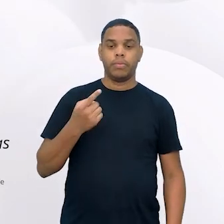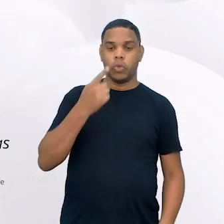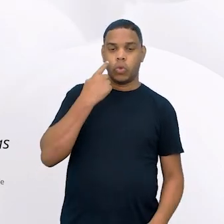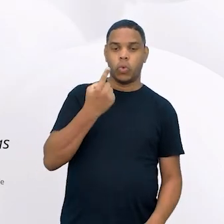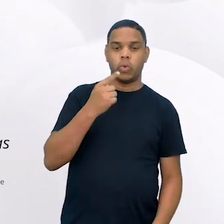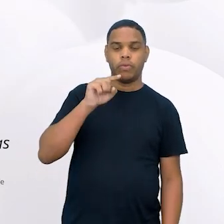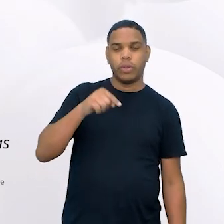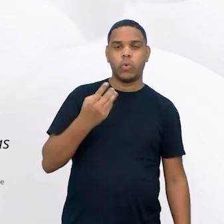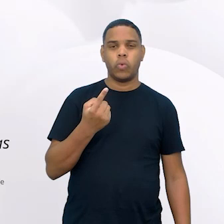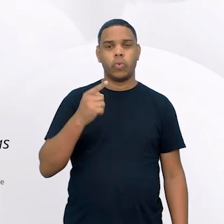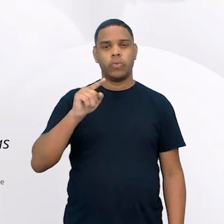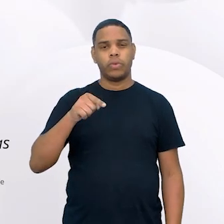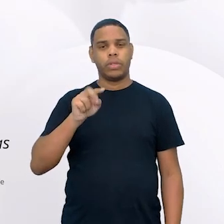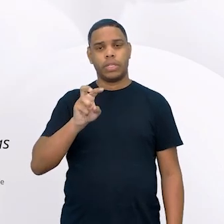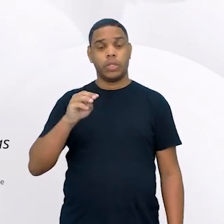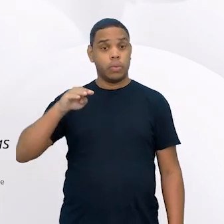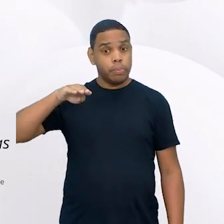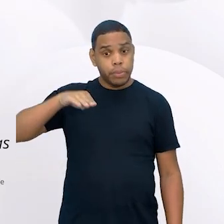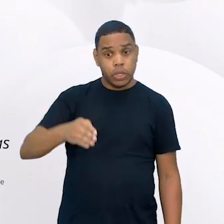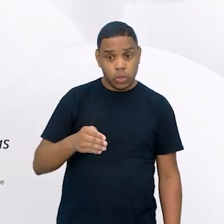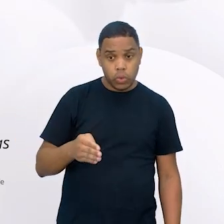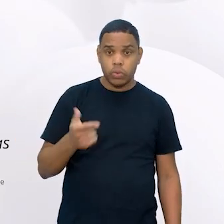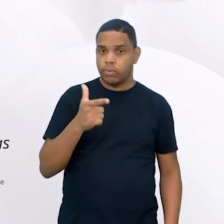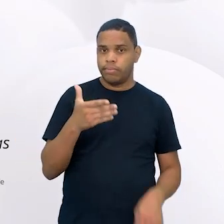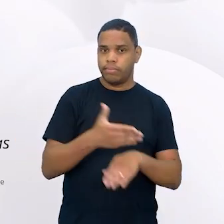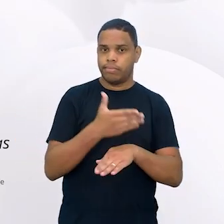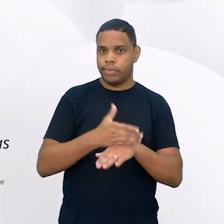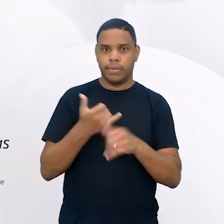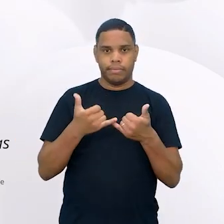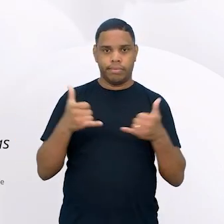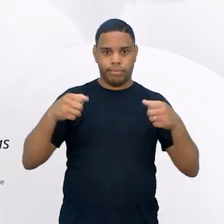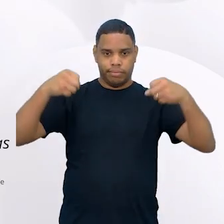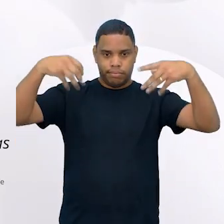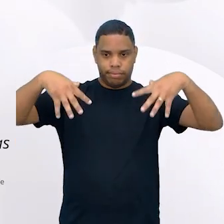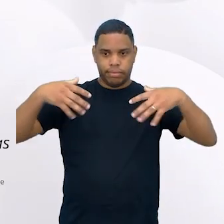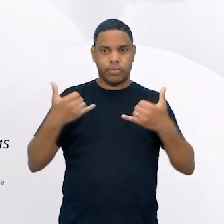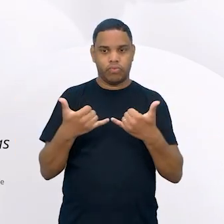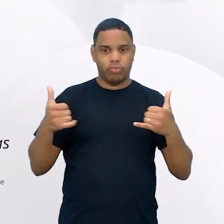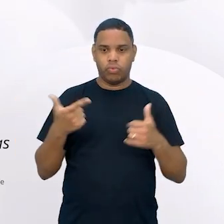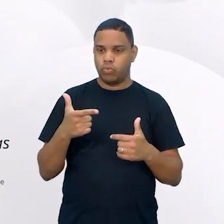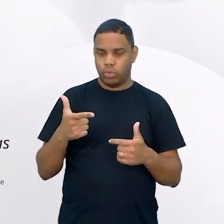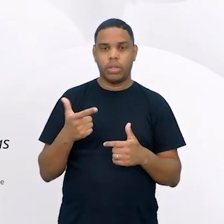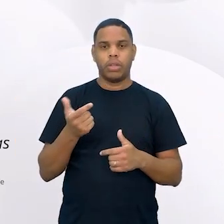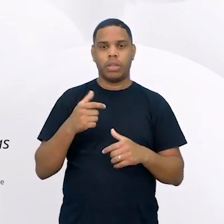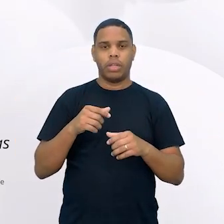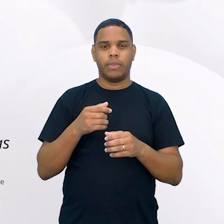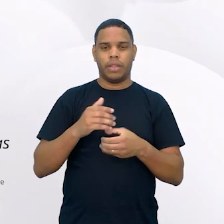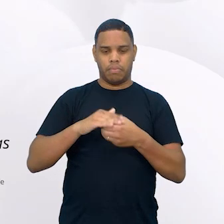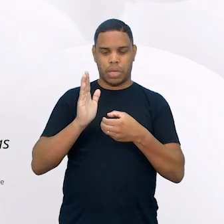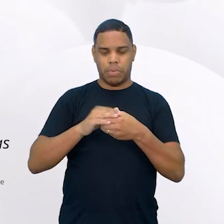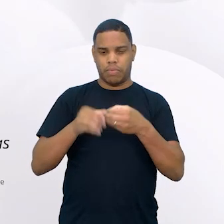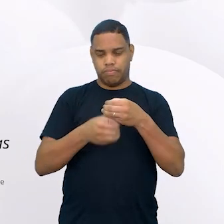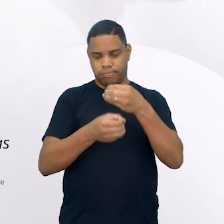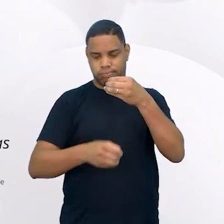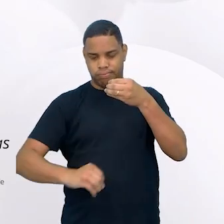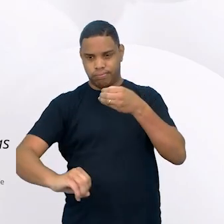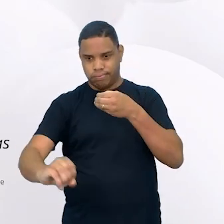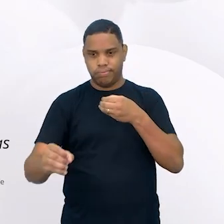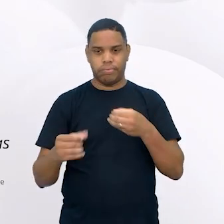1,5 bilhão dessas pessoas não têm nem acesso à energia elétrica. Muitas delas não têm acesso a esgoto e essa coisa